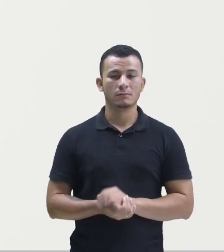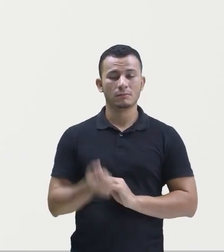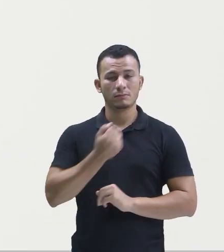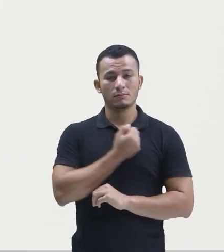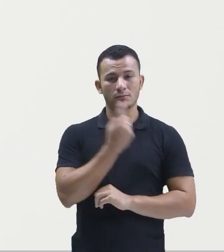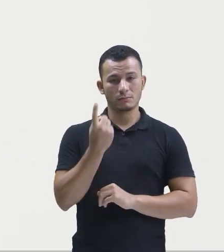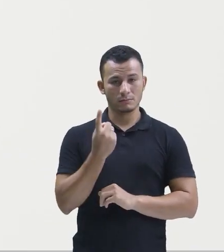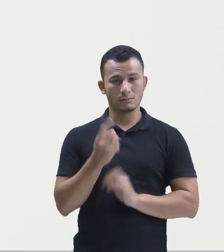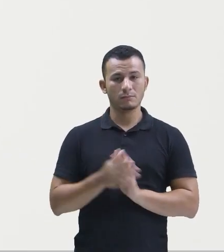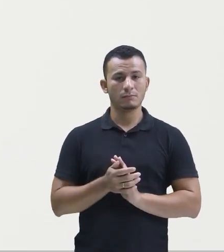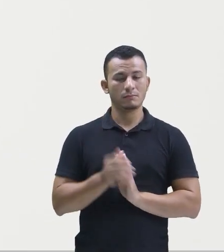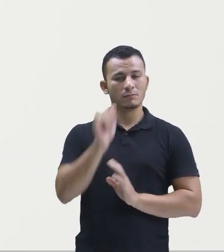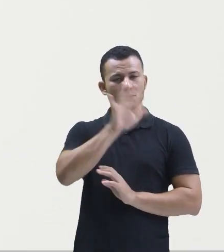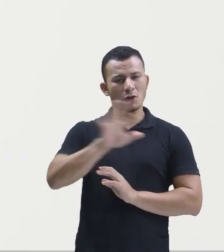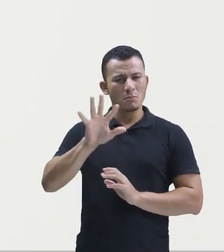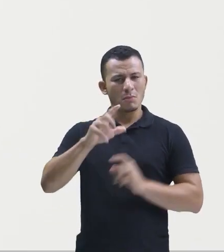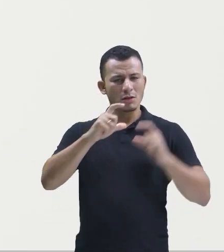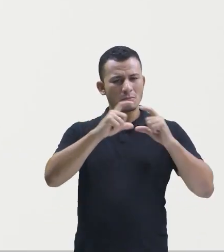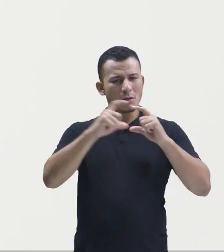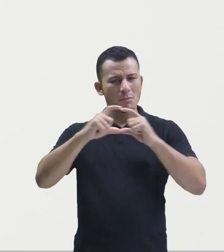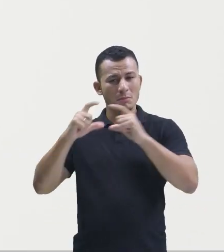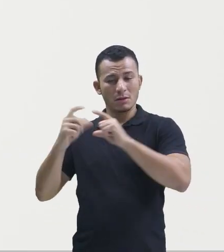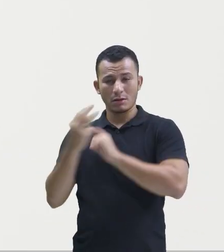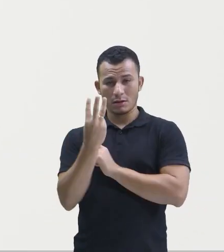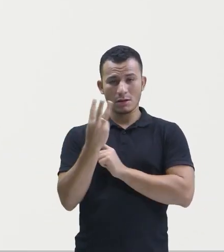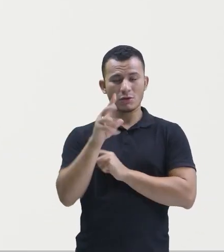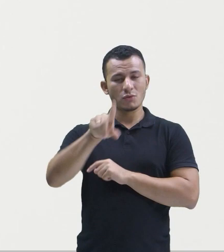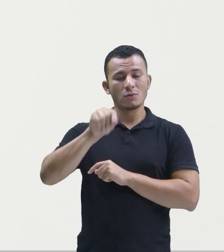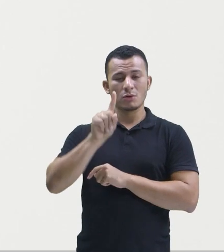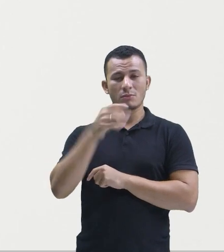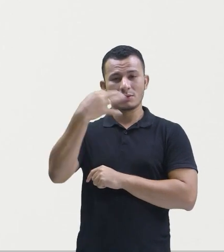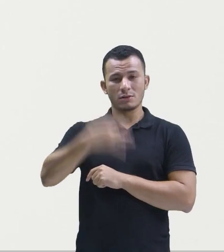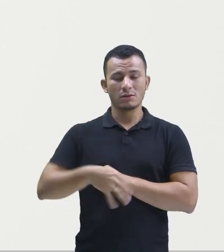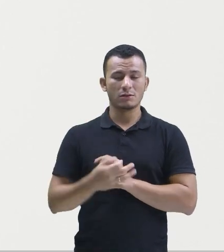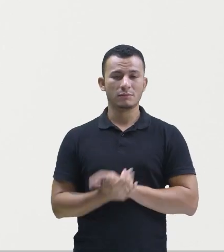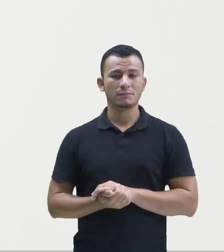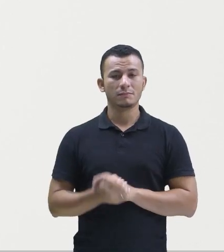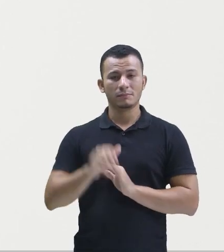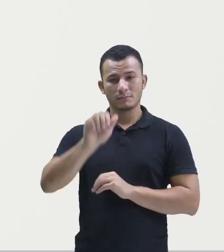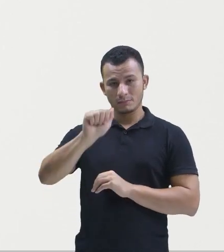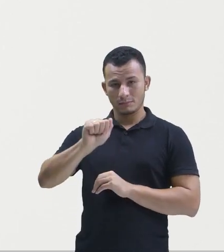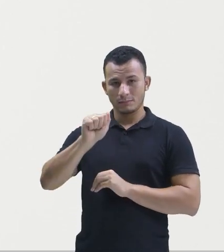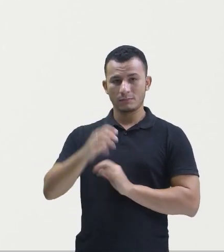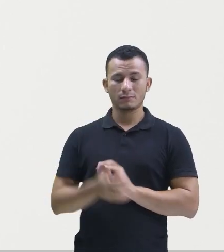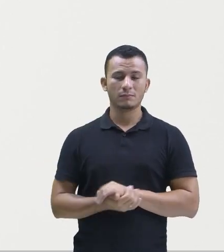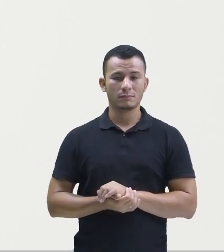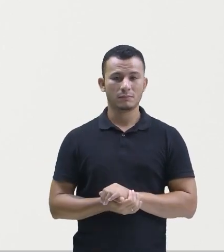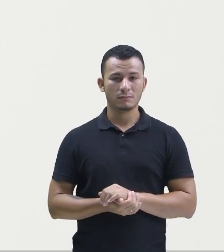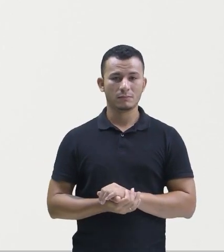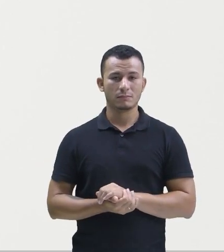Questão 1. Considere as imagens a seguir e assinale a alternativa correta. Letra A.